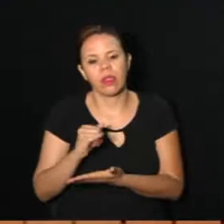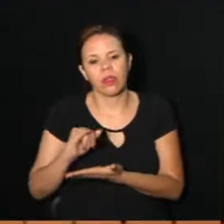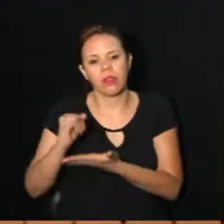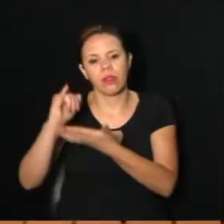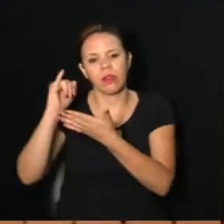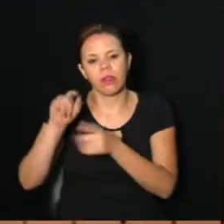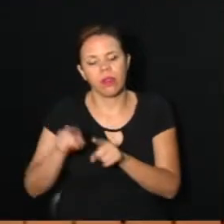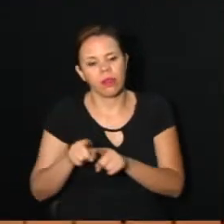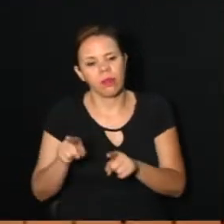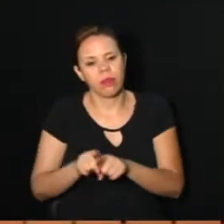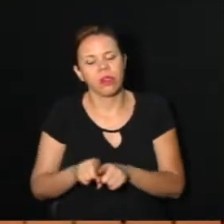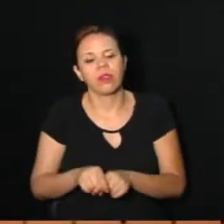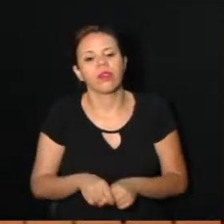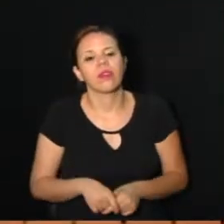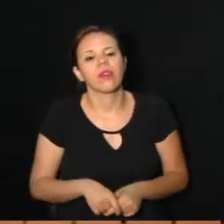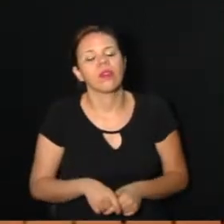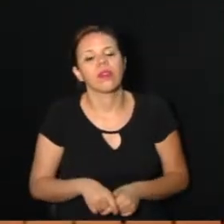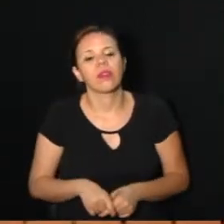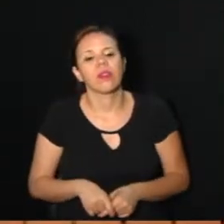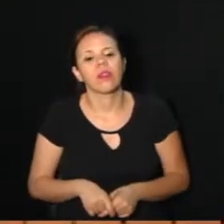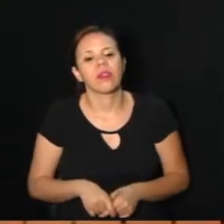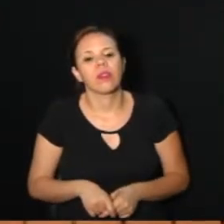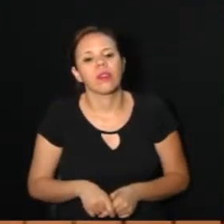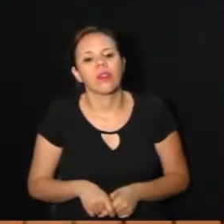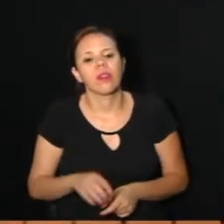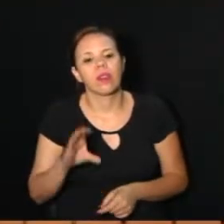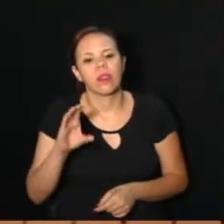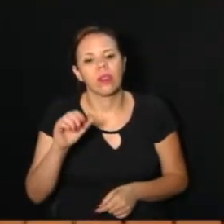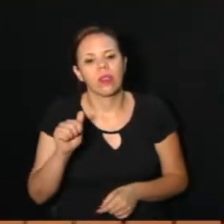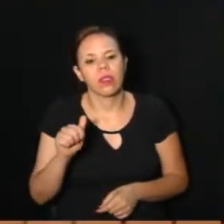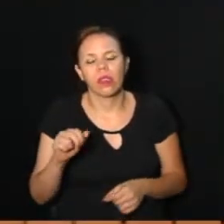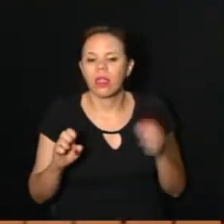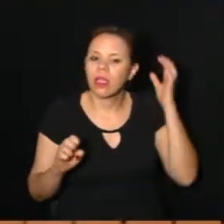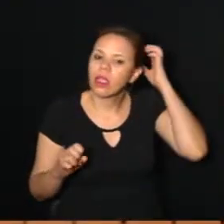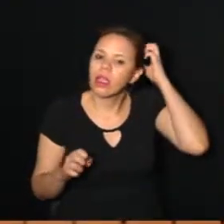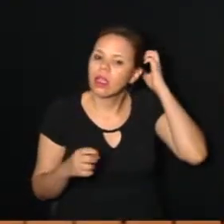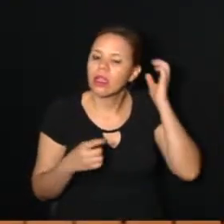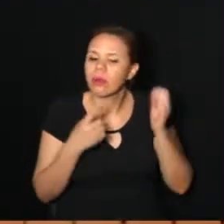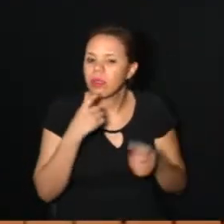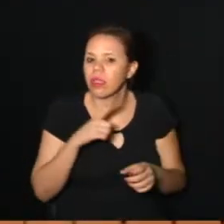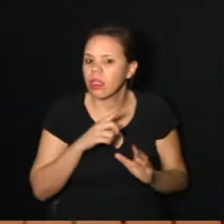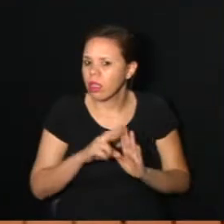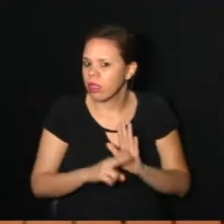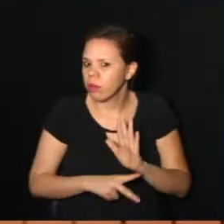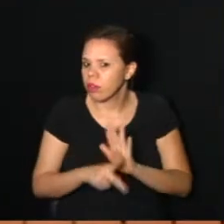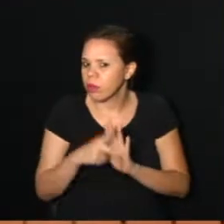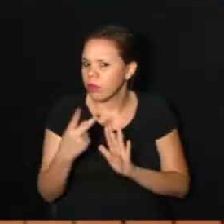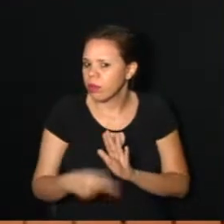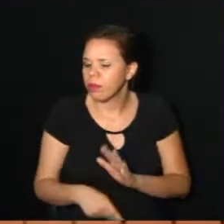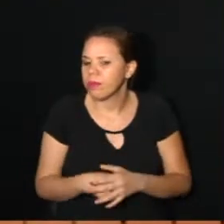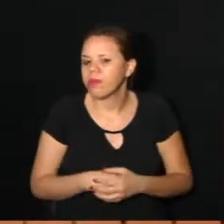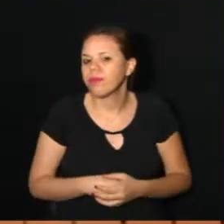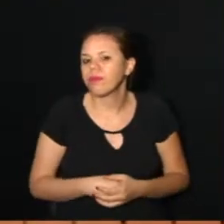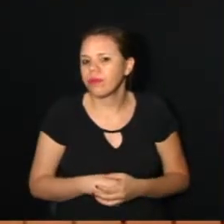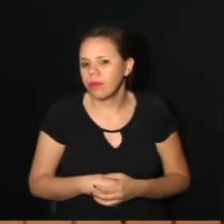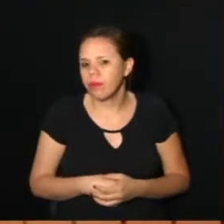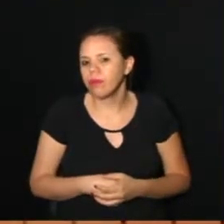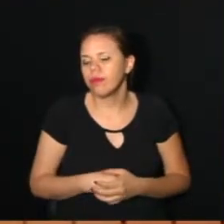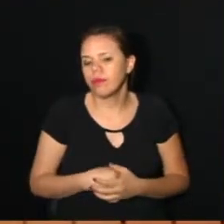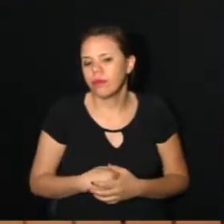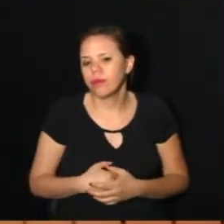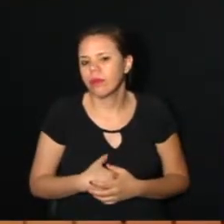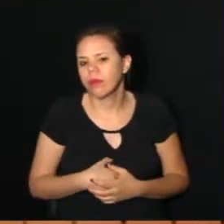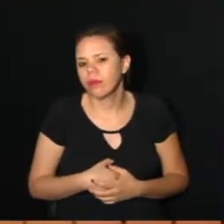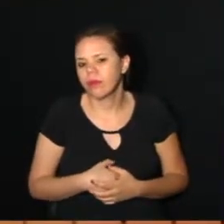da classificação dos quinais. Então, Campinas tem um regramento próprio para isso, né? O próprio